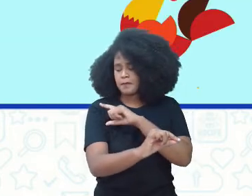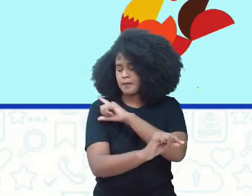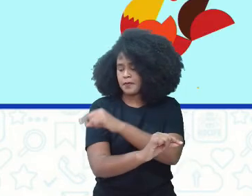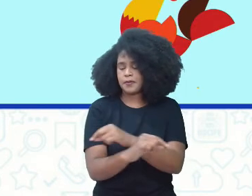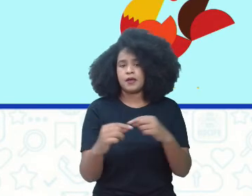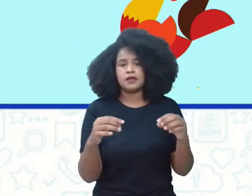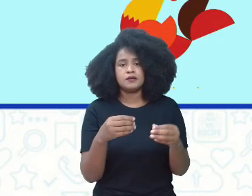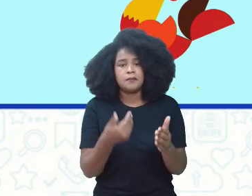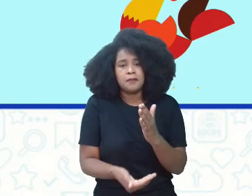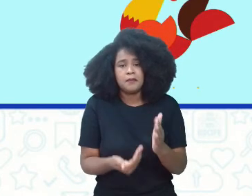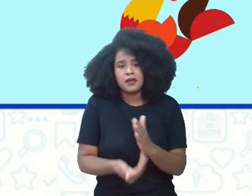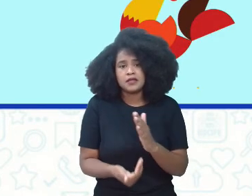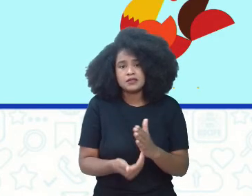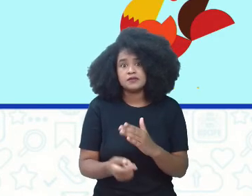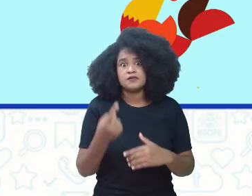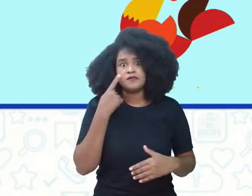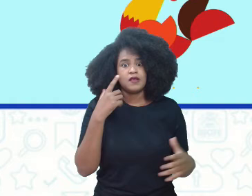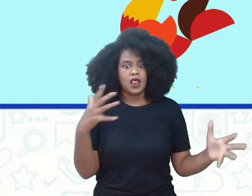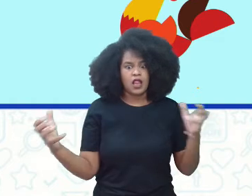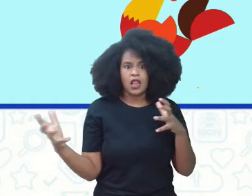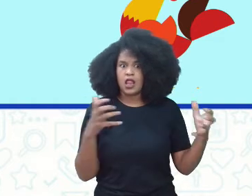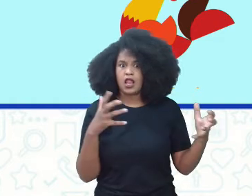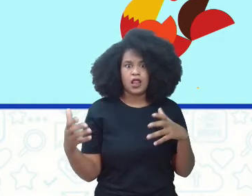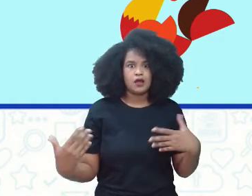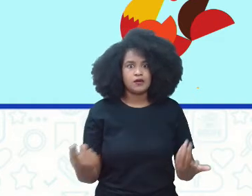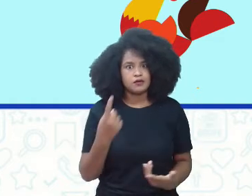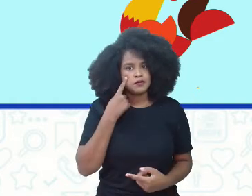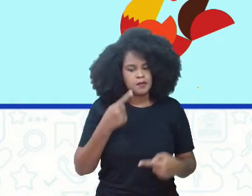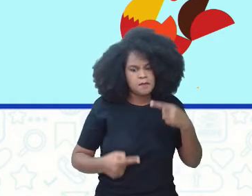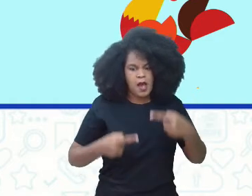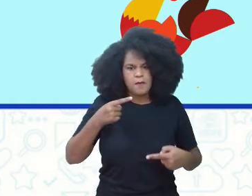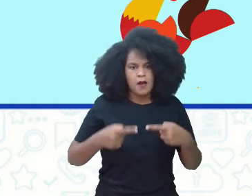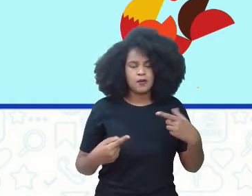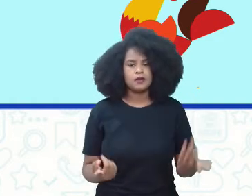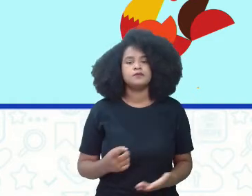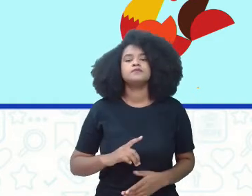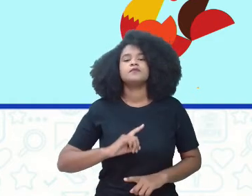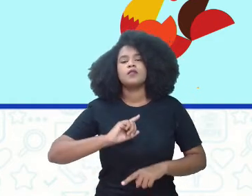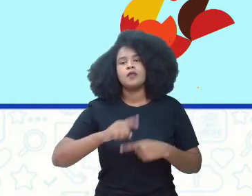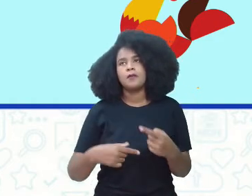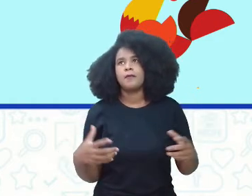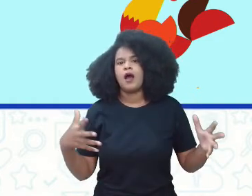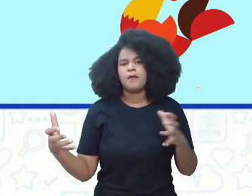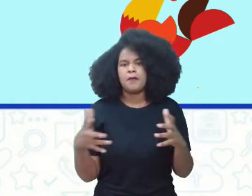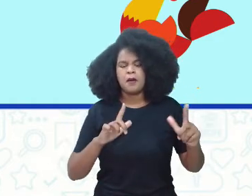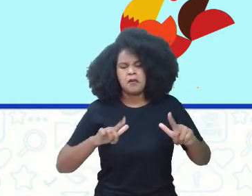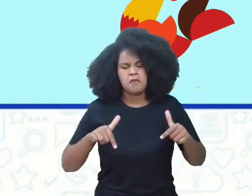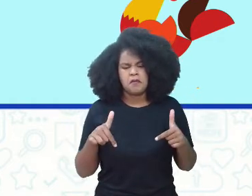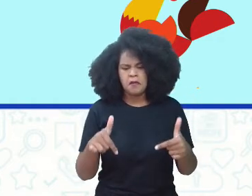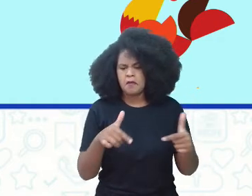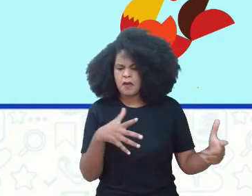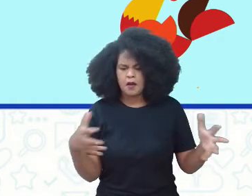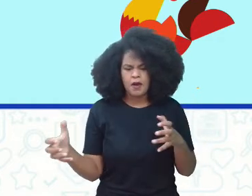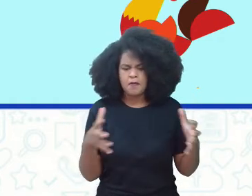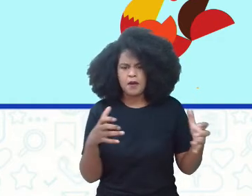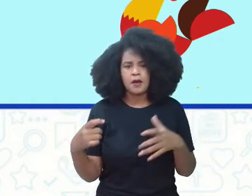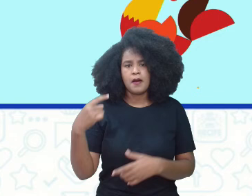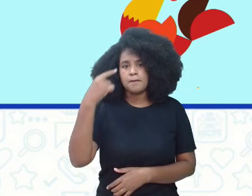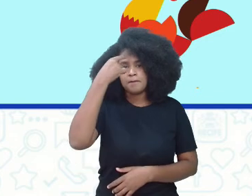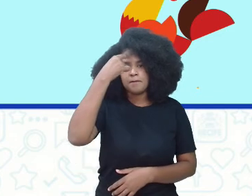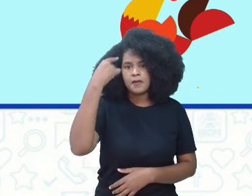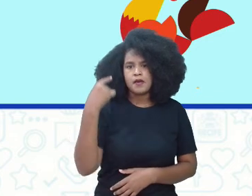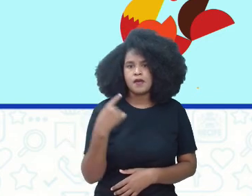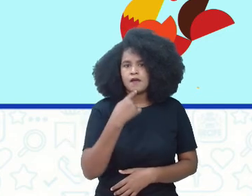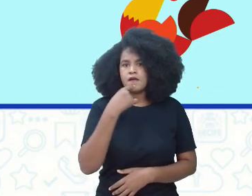jogo, a competitividade. Depois de lutarem outra meia hora, o